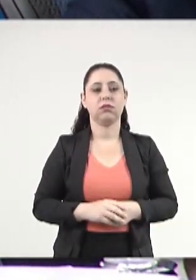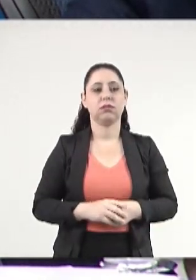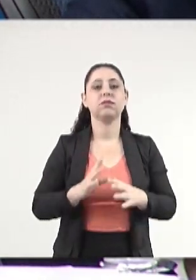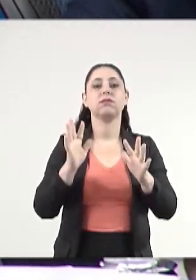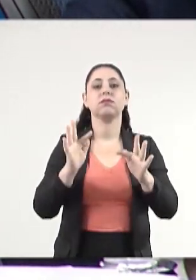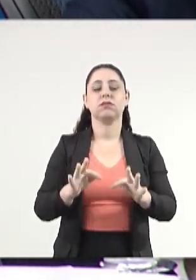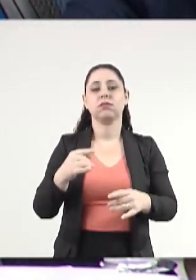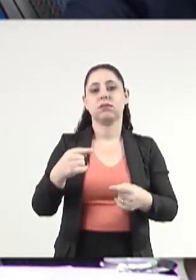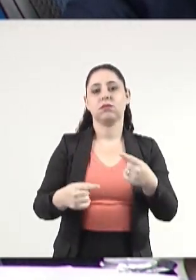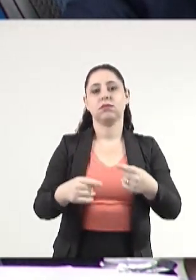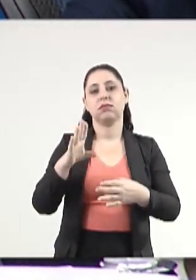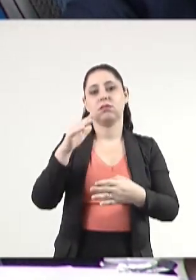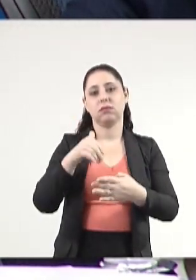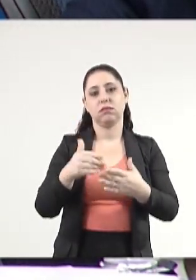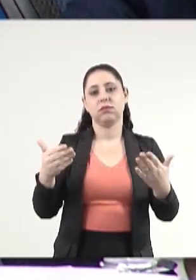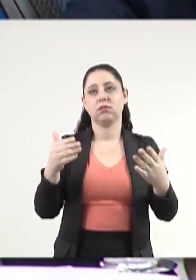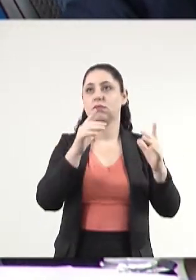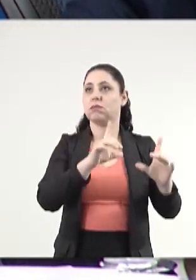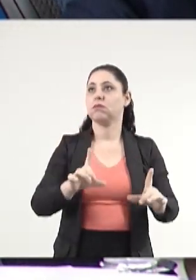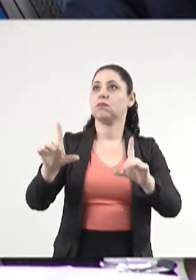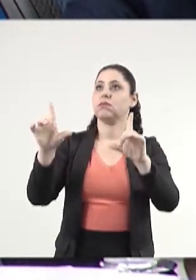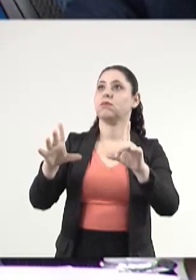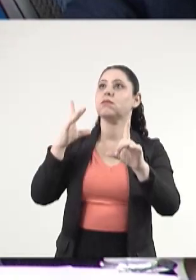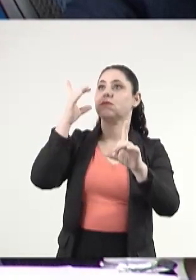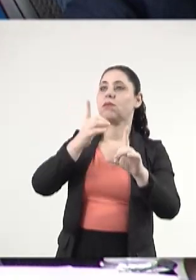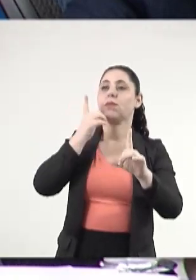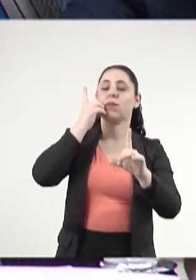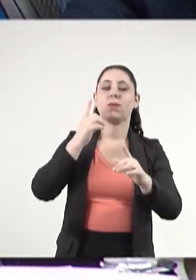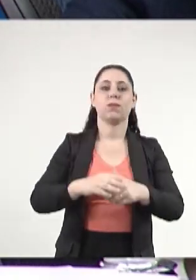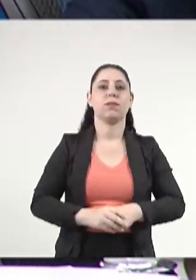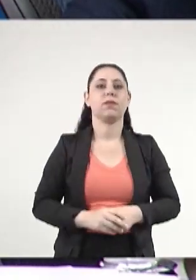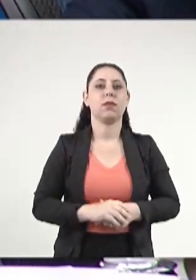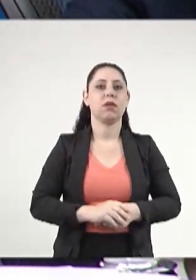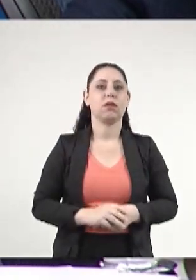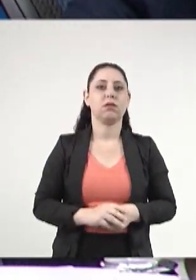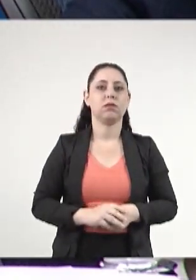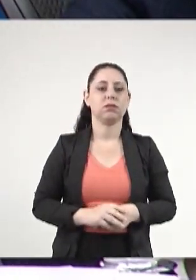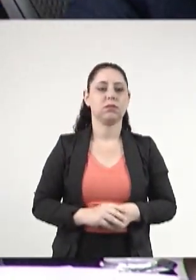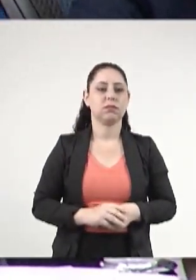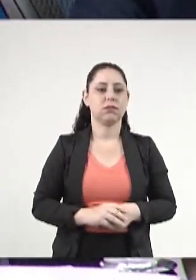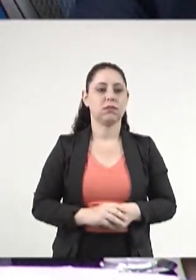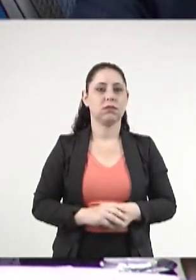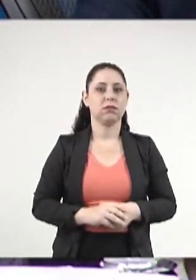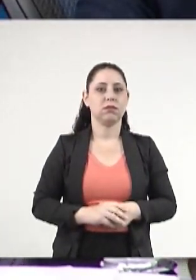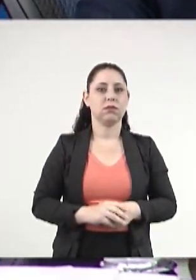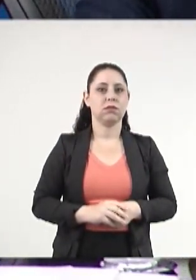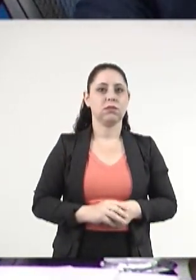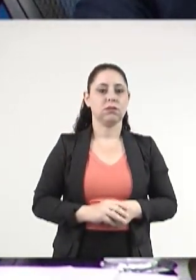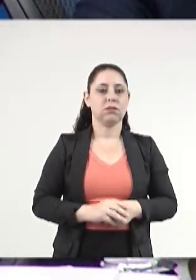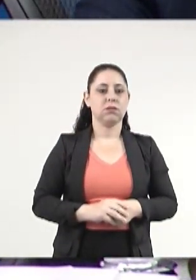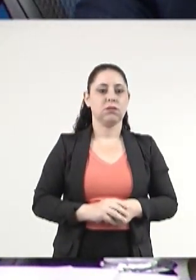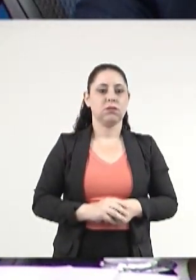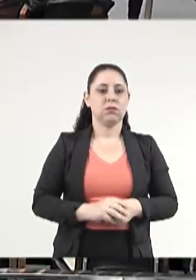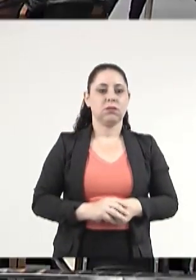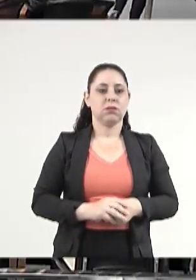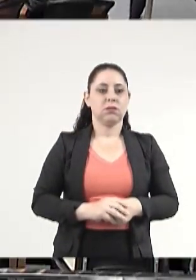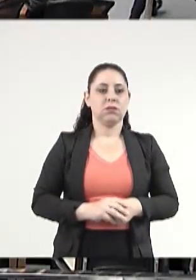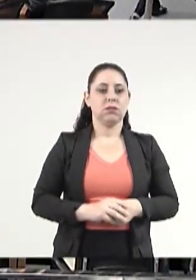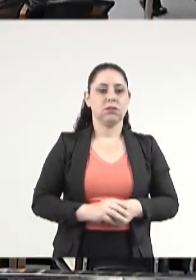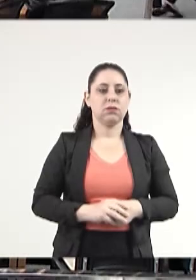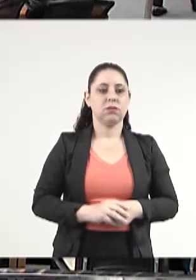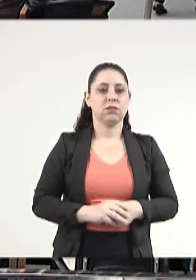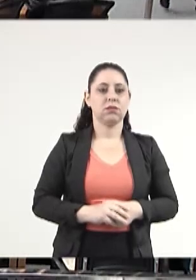Encerrada a discussão, em votação. No painel para votação, senhores deputados. Porque onde é que estão as nascentes? Se não tiver proteção